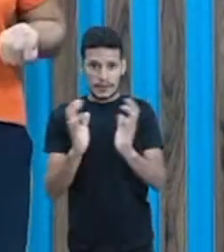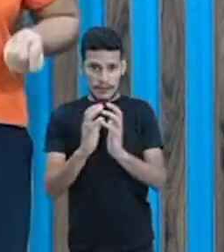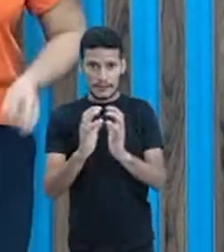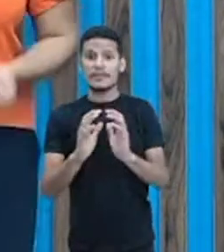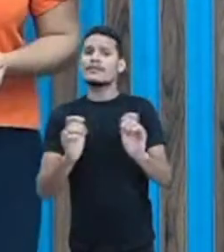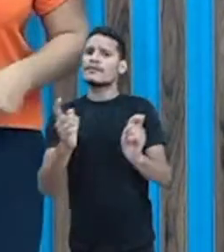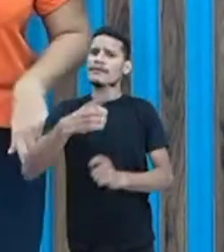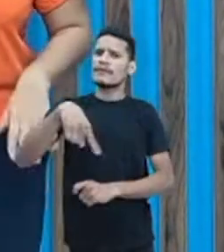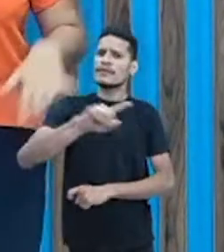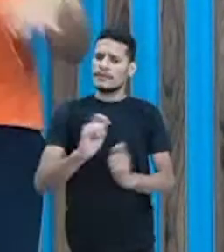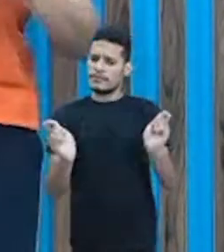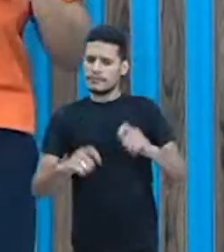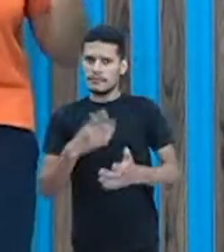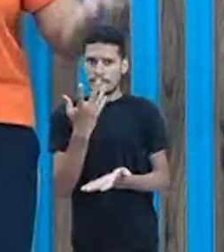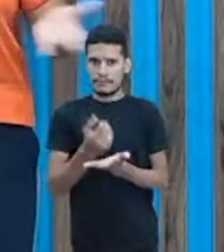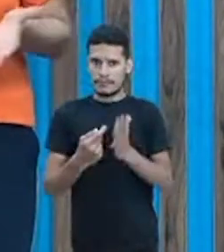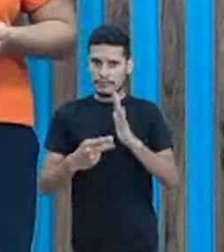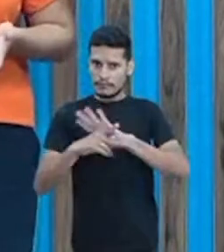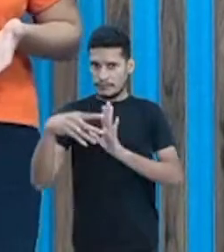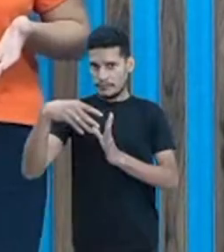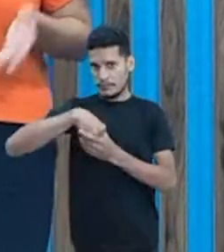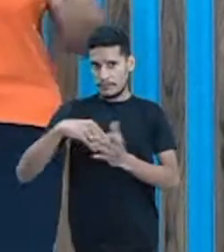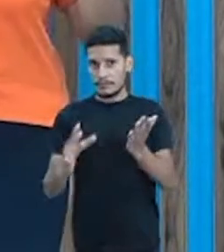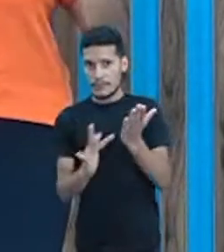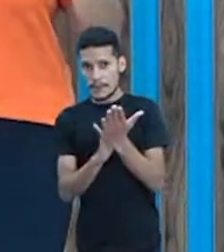E para baixá-los em seus dispositivos